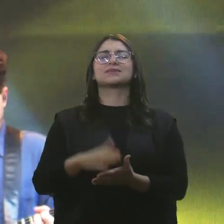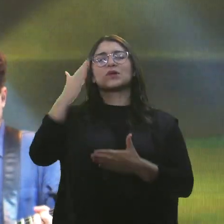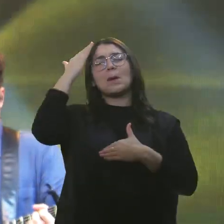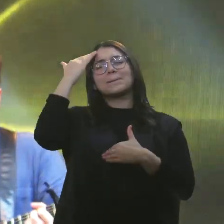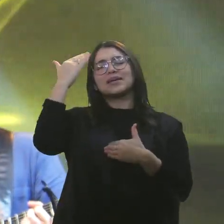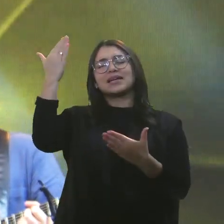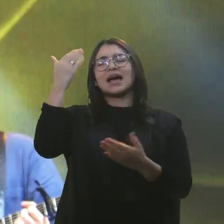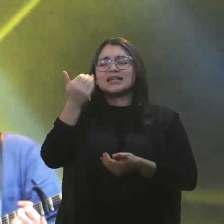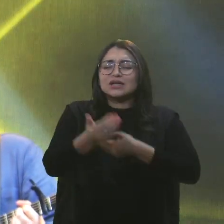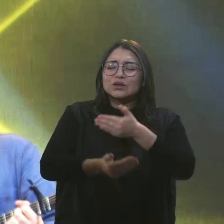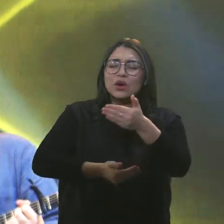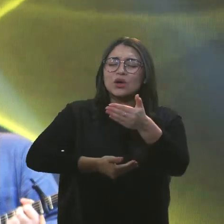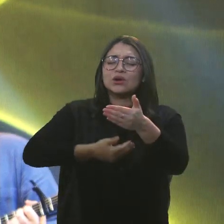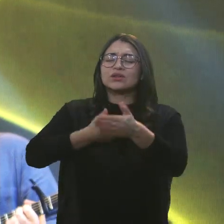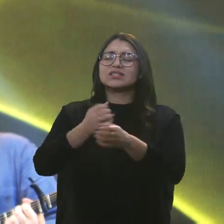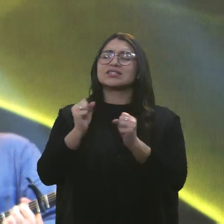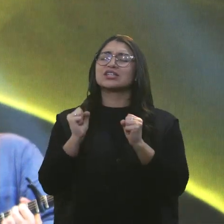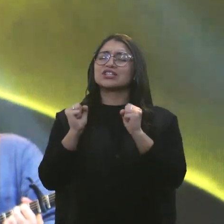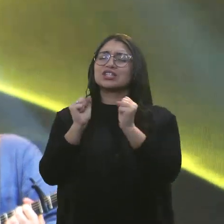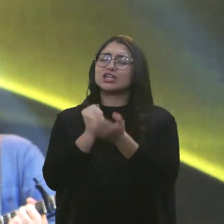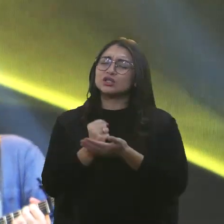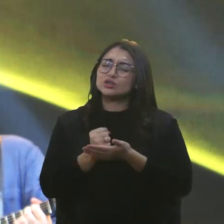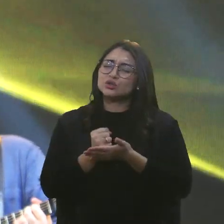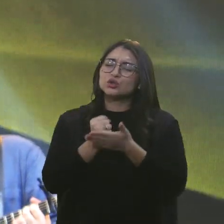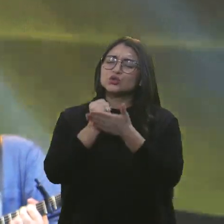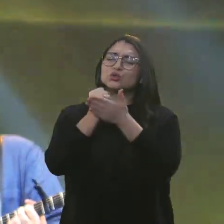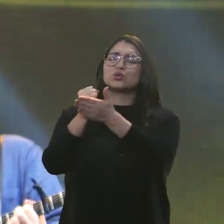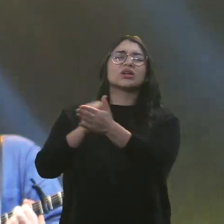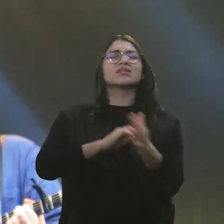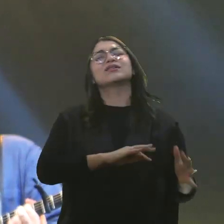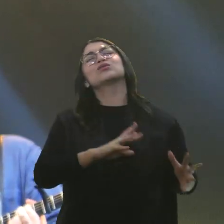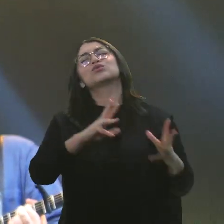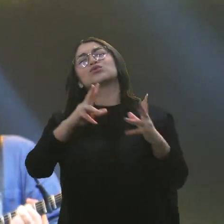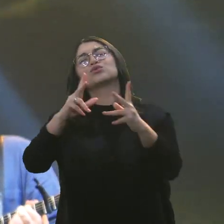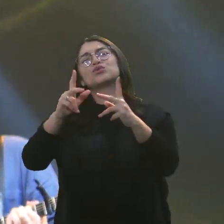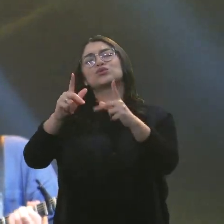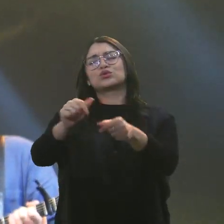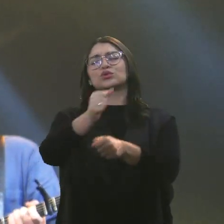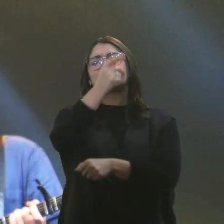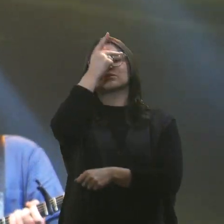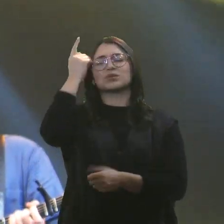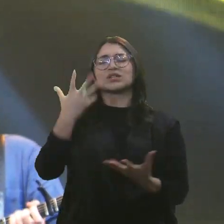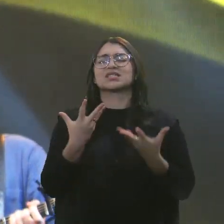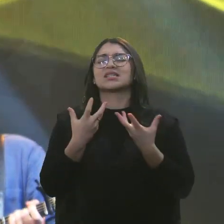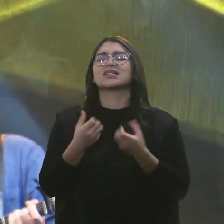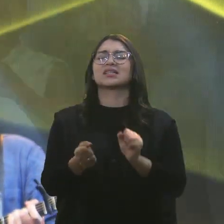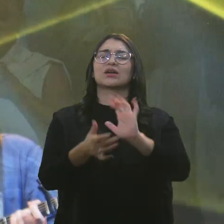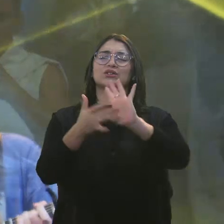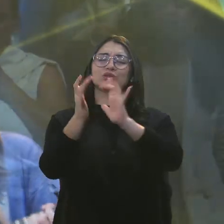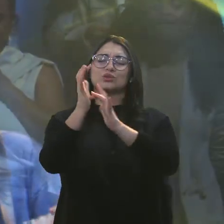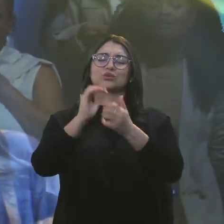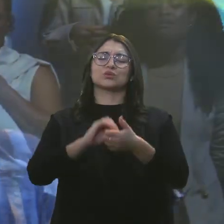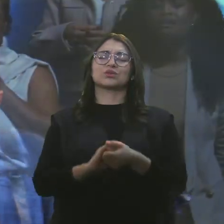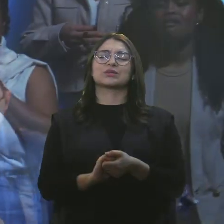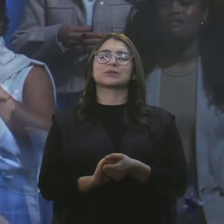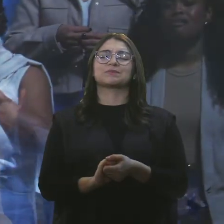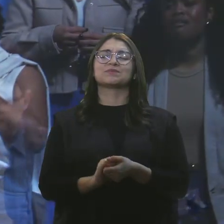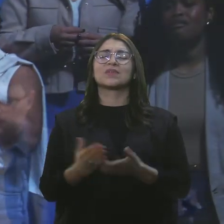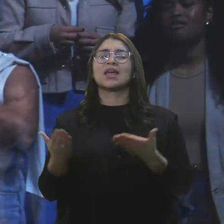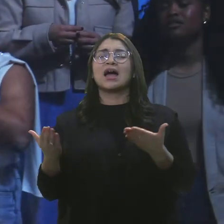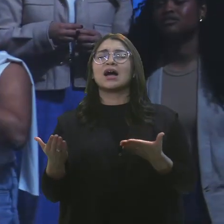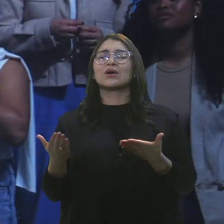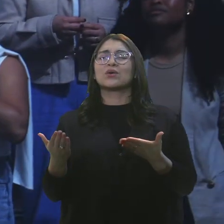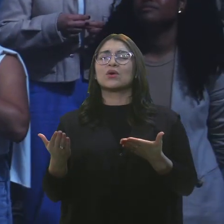possa acompanhá-los, Jesus, levá-los, Deus, a esse tempo de maturidade. Quero colocar, Deus, a vida daqueles, Jesus,